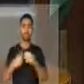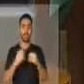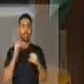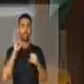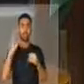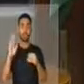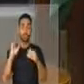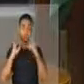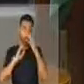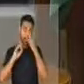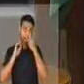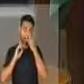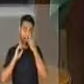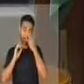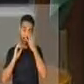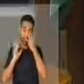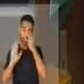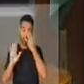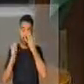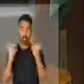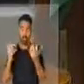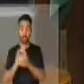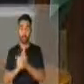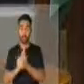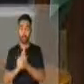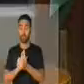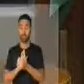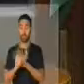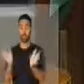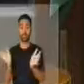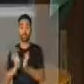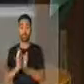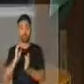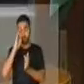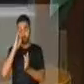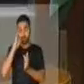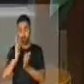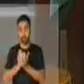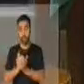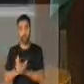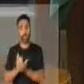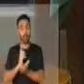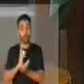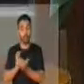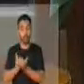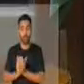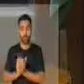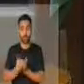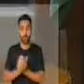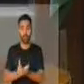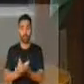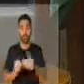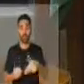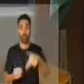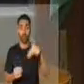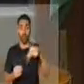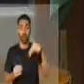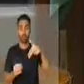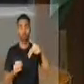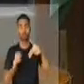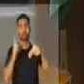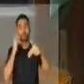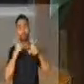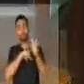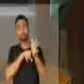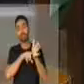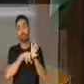Minas Gerais. Mas cumprimento aqui, inclusive, a Marinha, que tem um navio que passa pelo norte disponibilizando